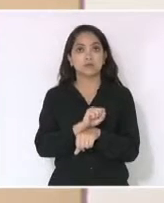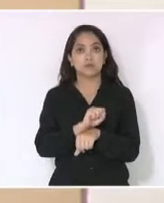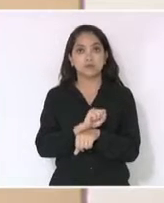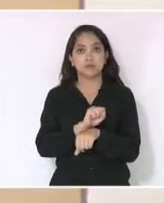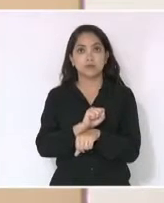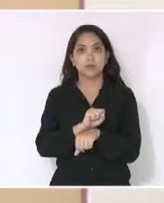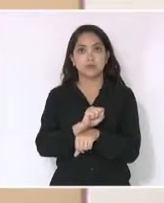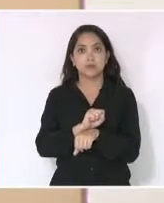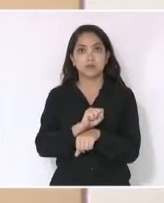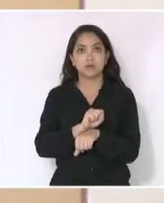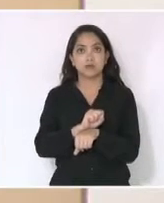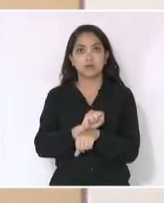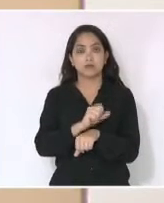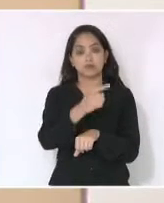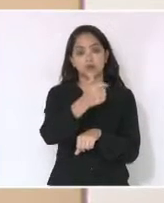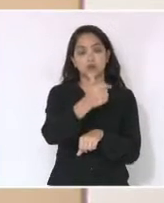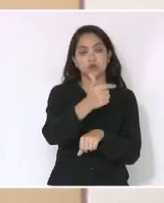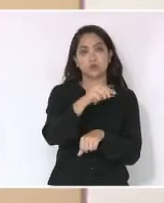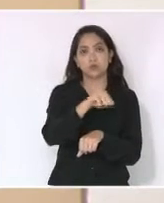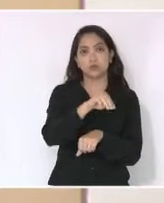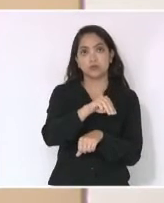13 para 12 minutos